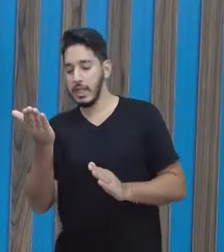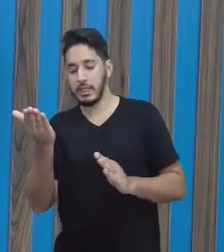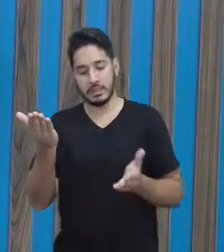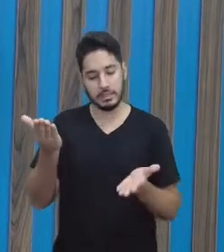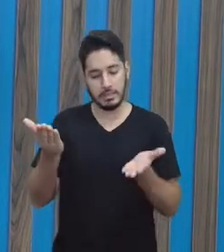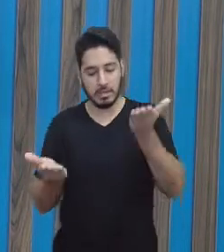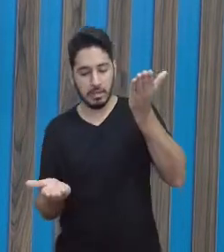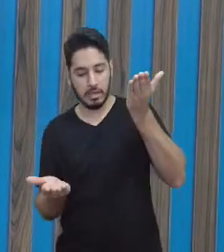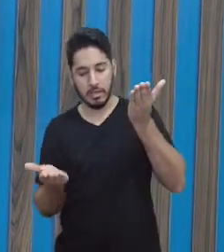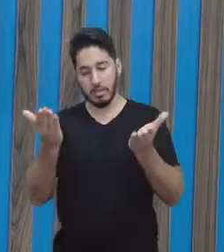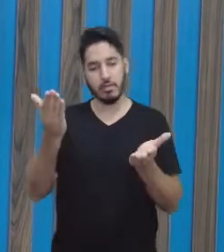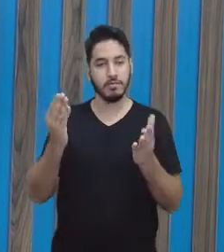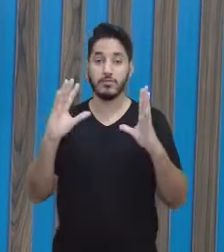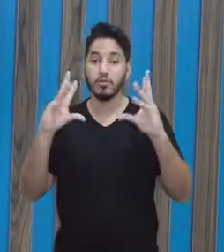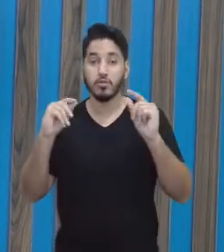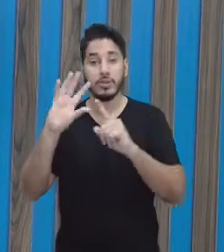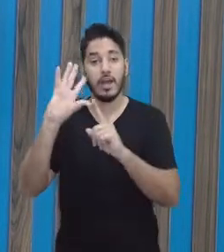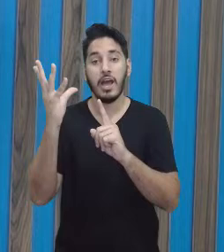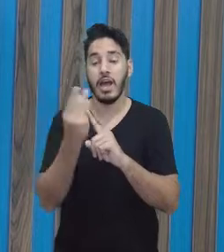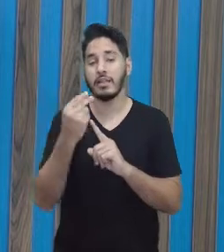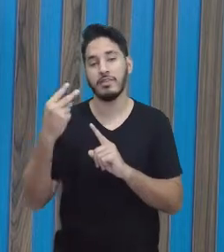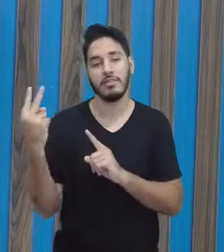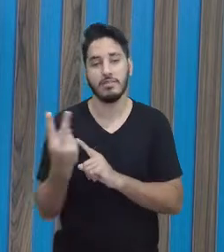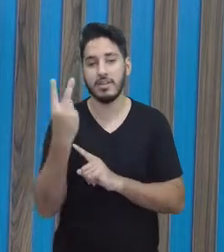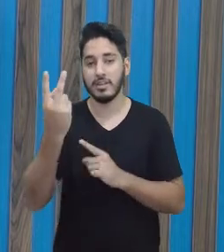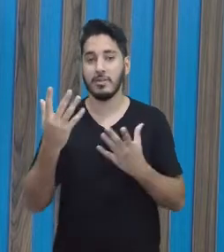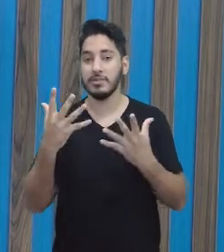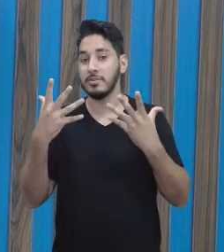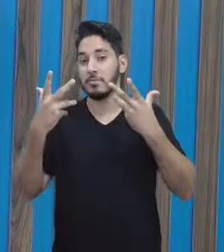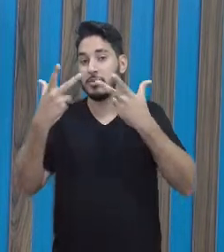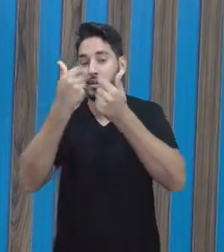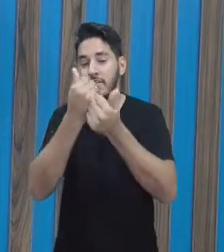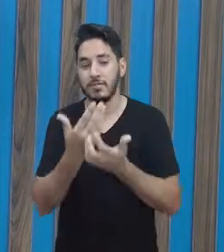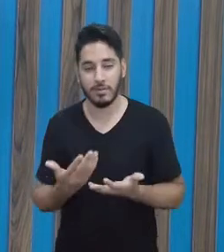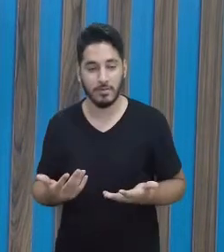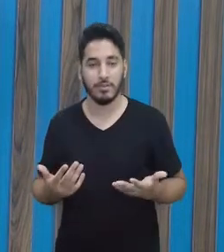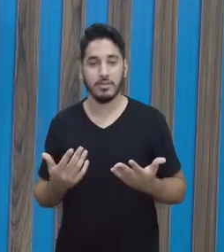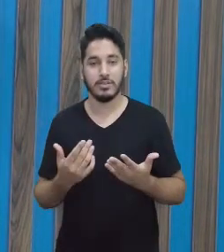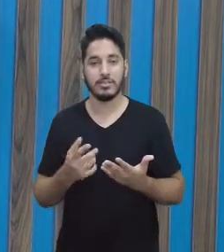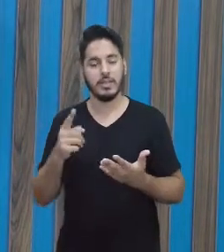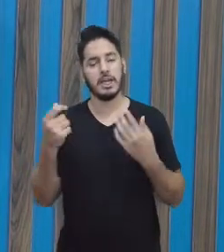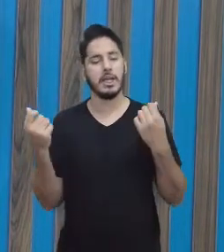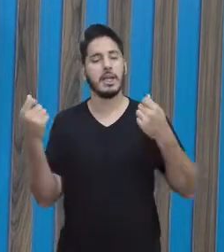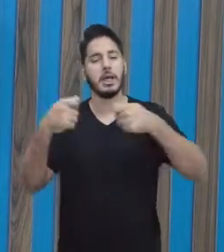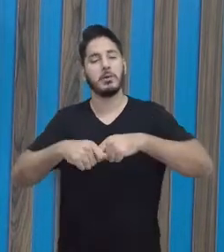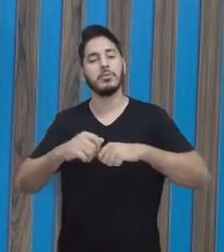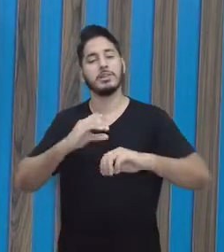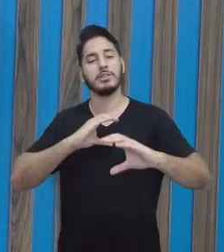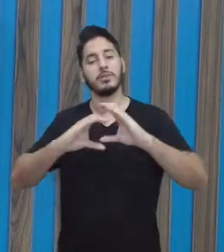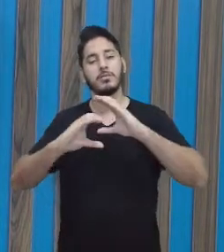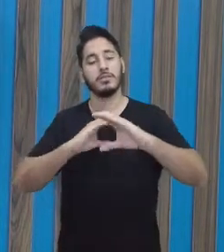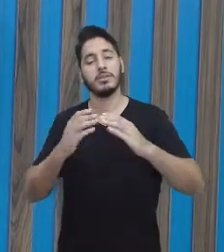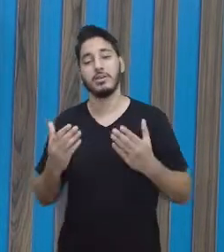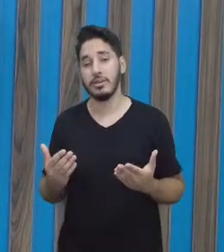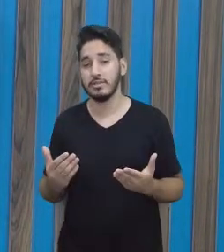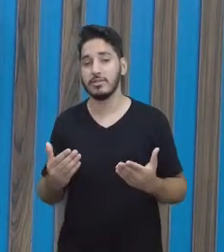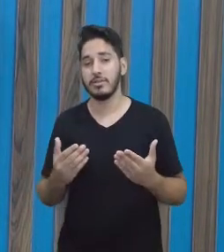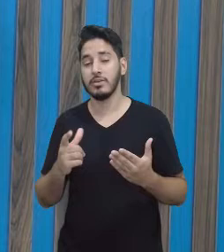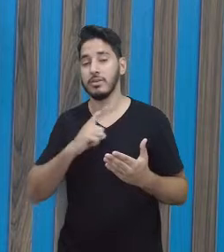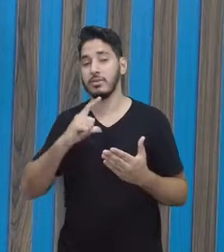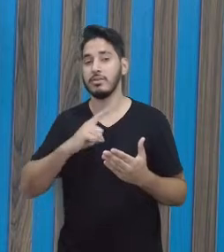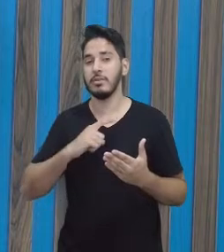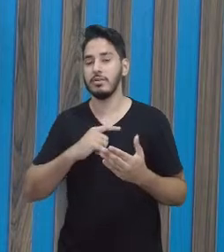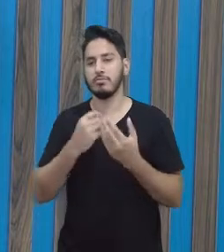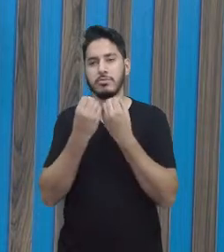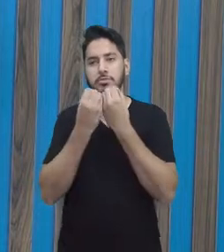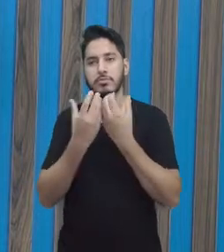arte, né? Toda arte é valiosa, é maravilhosa, é capaz de comunicar e de trazer algo